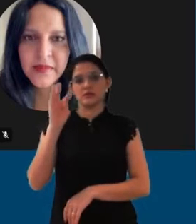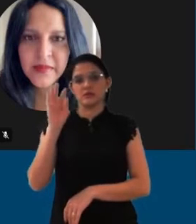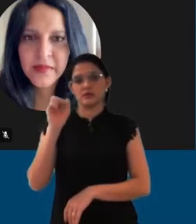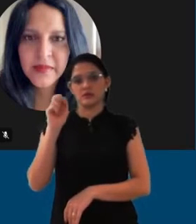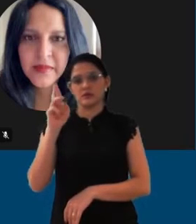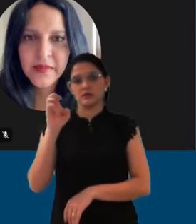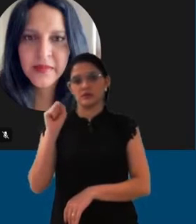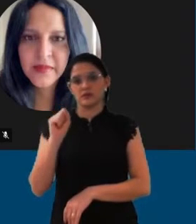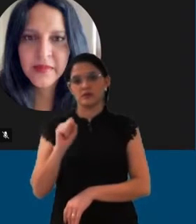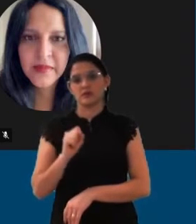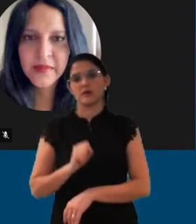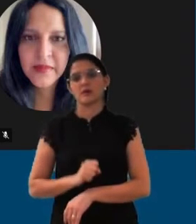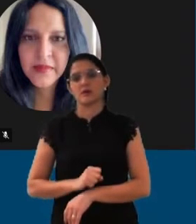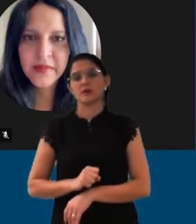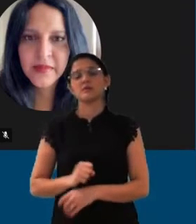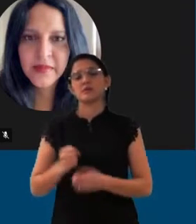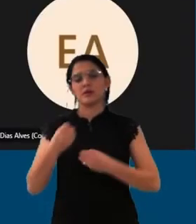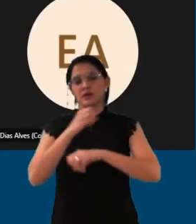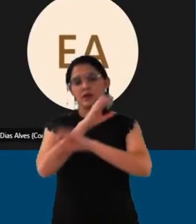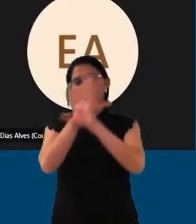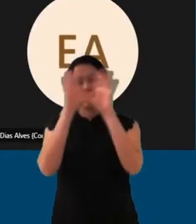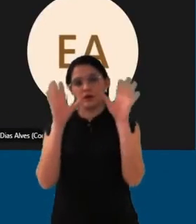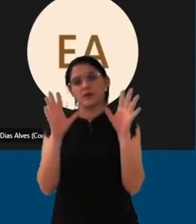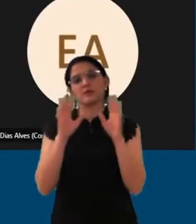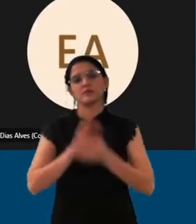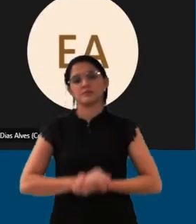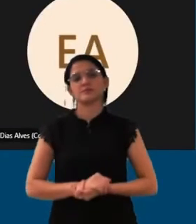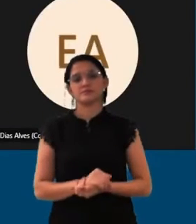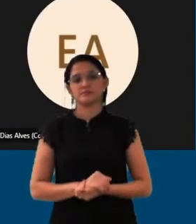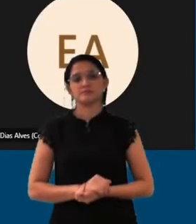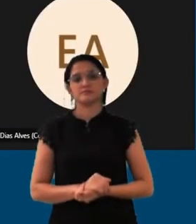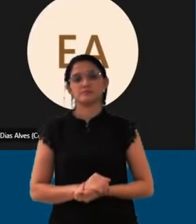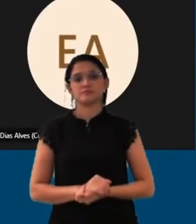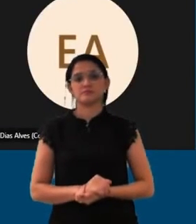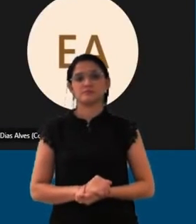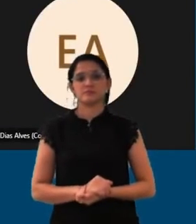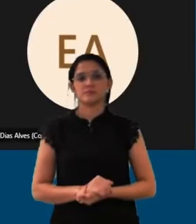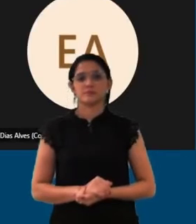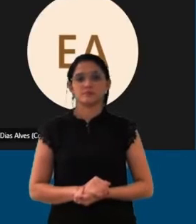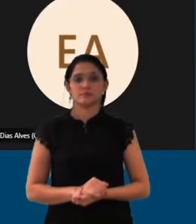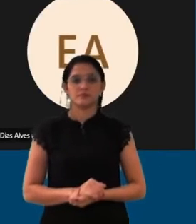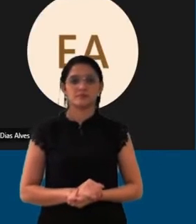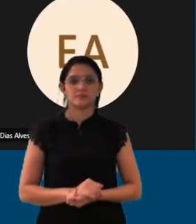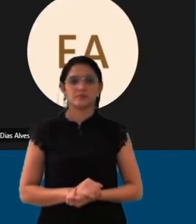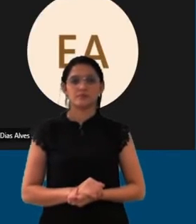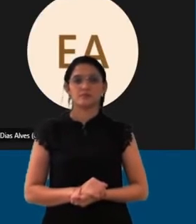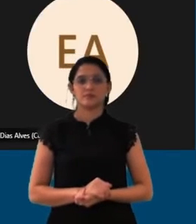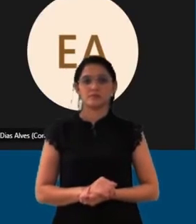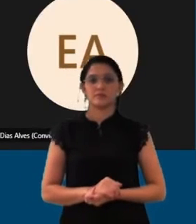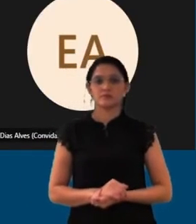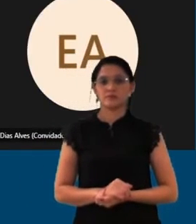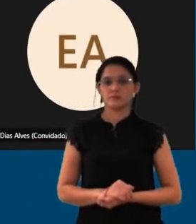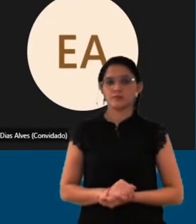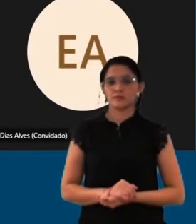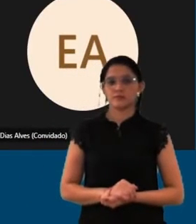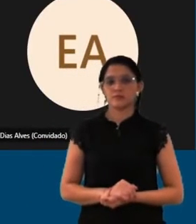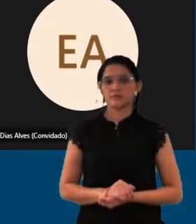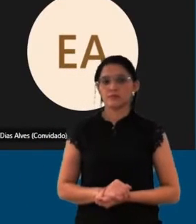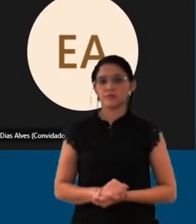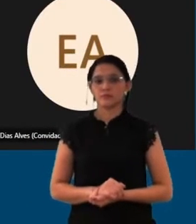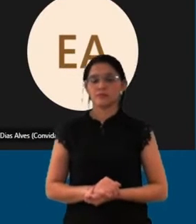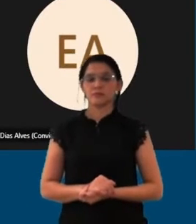com o pessoal do IBRAM. Francisco, o último Cristina, não sei se eu consegui ser apresentado